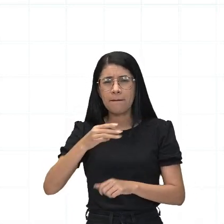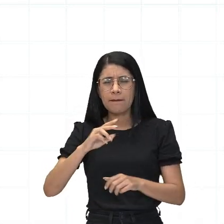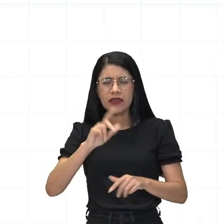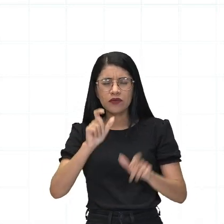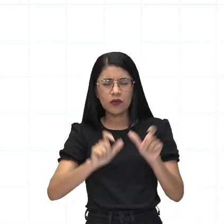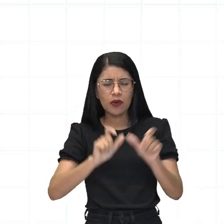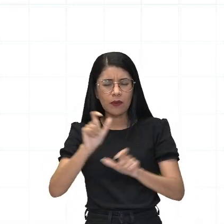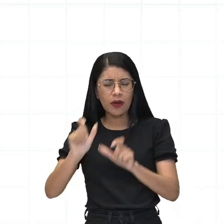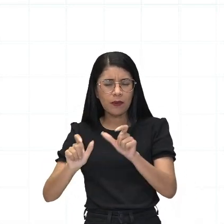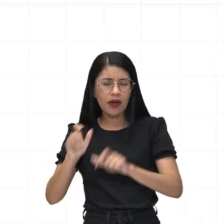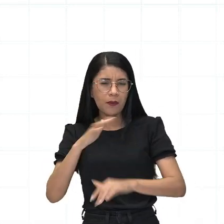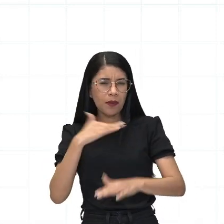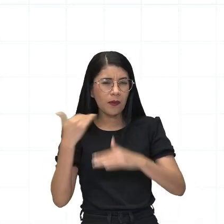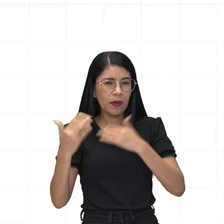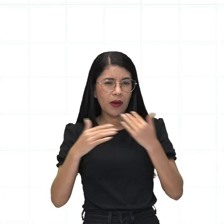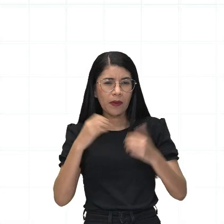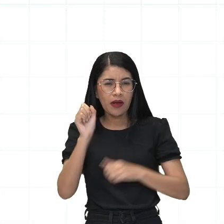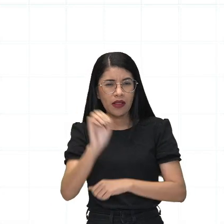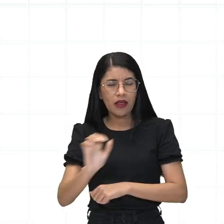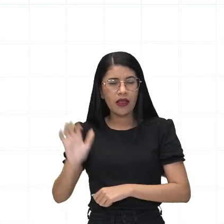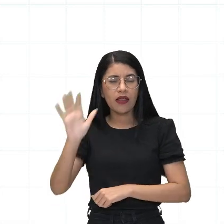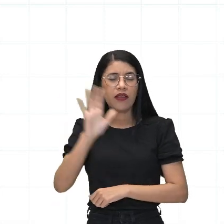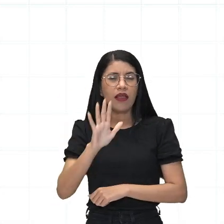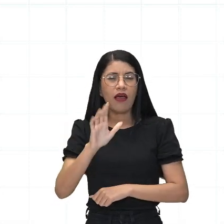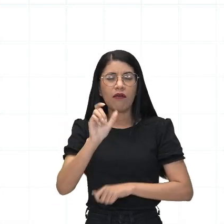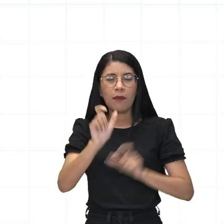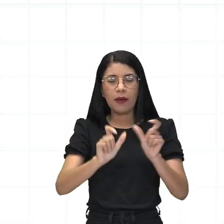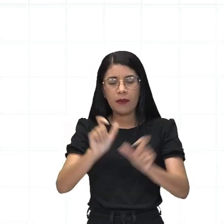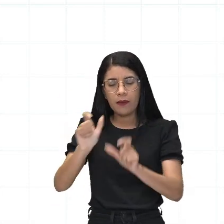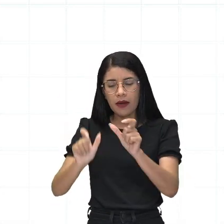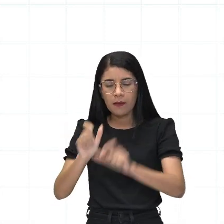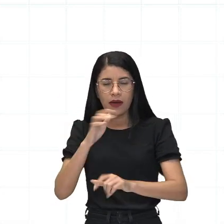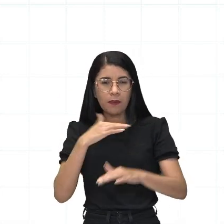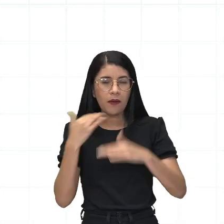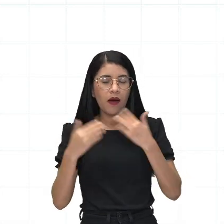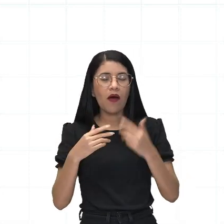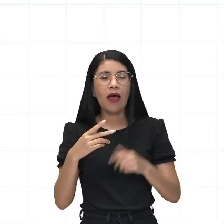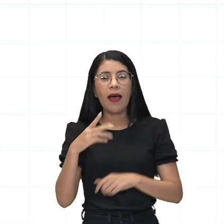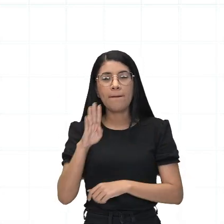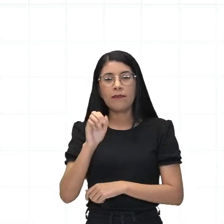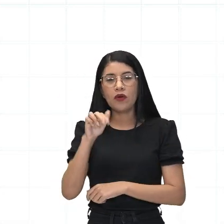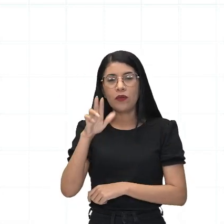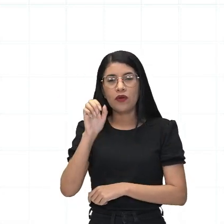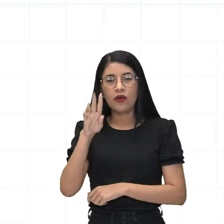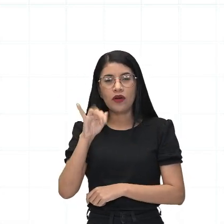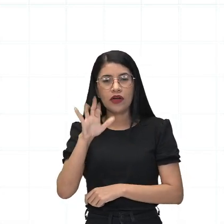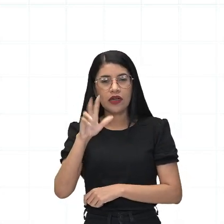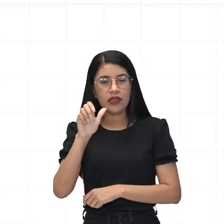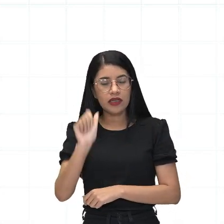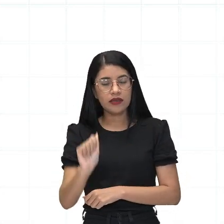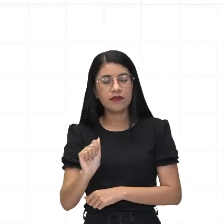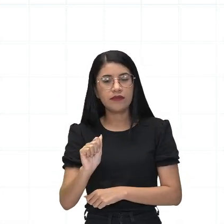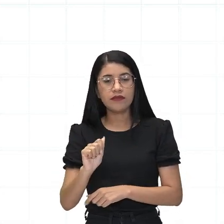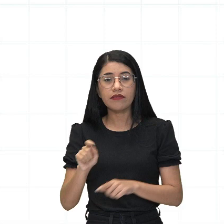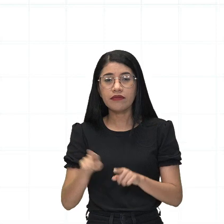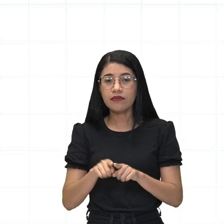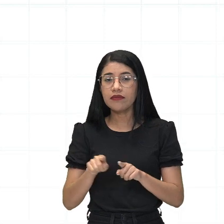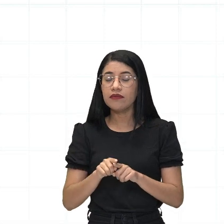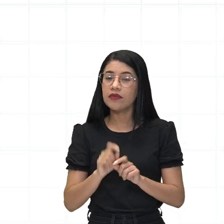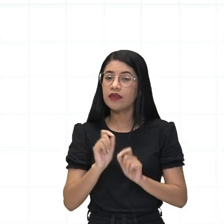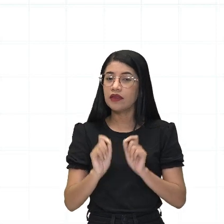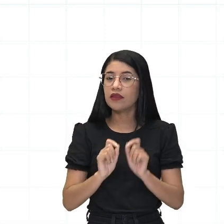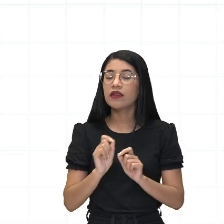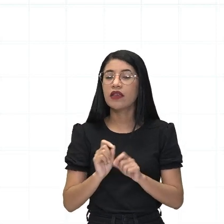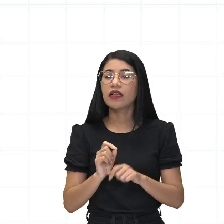na Europa, muitas pessoas mesmo na Europa, peste bubônica, né? Nós temos aí a atuação